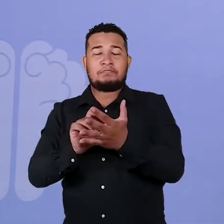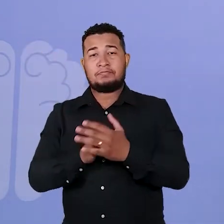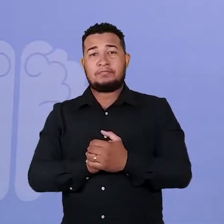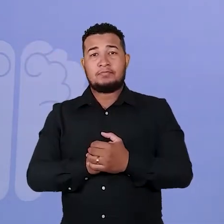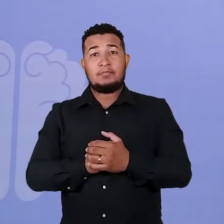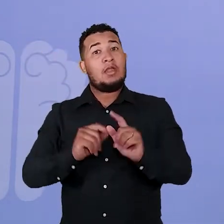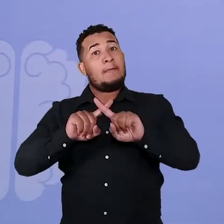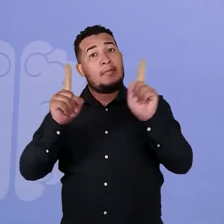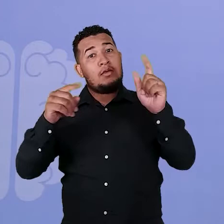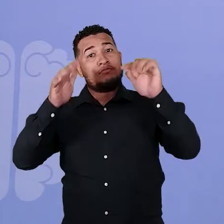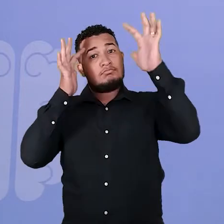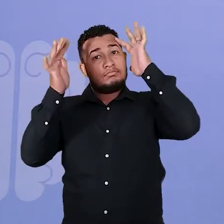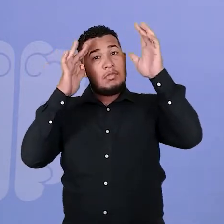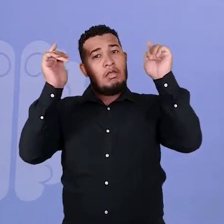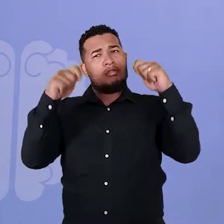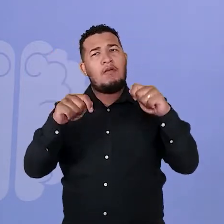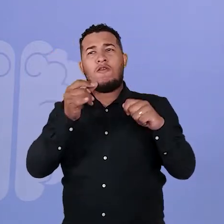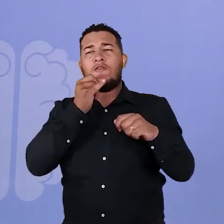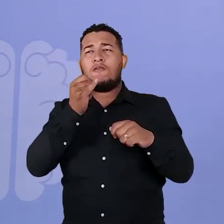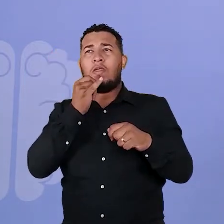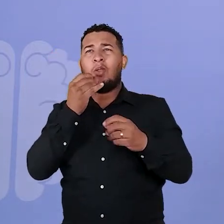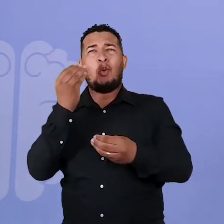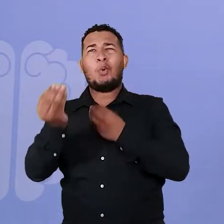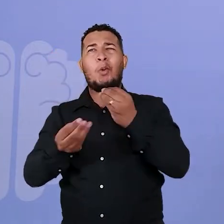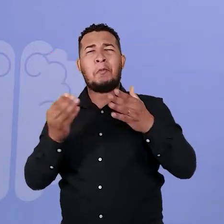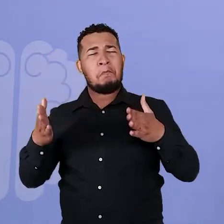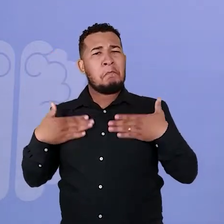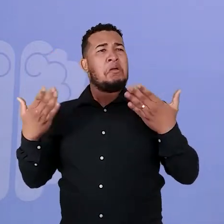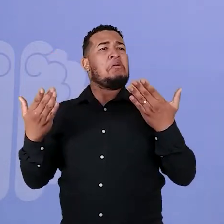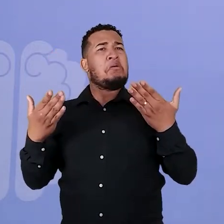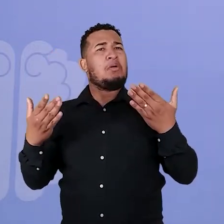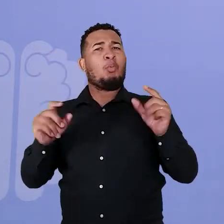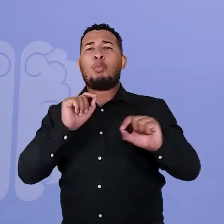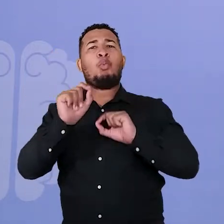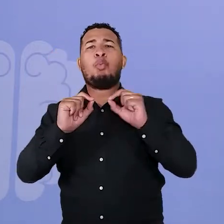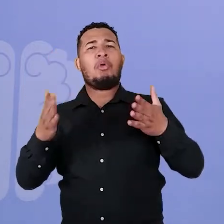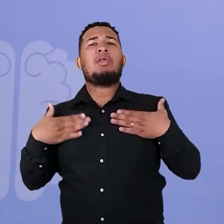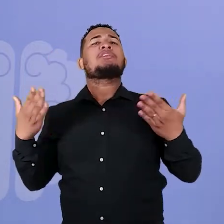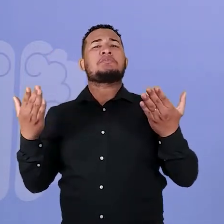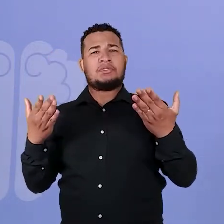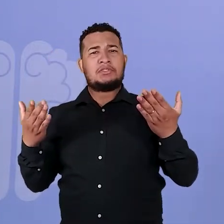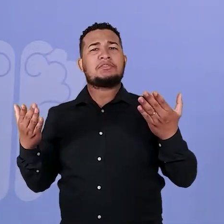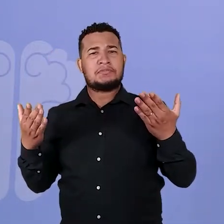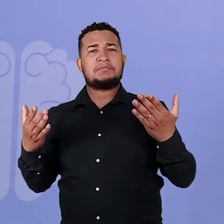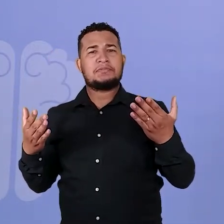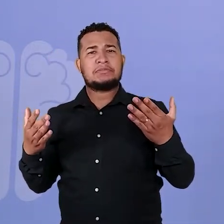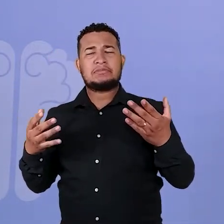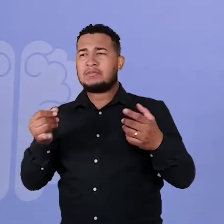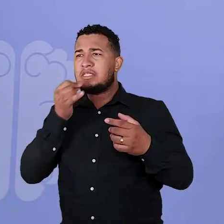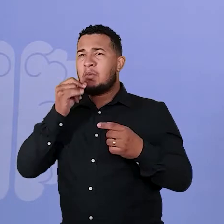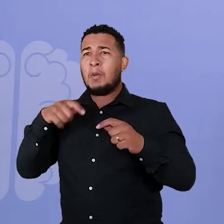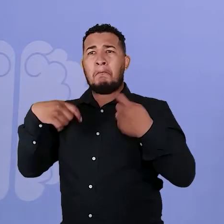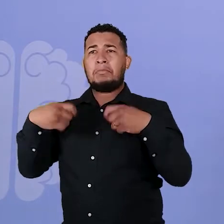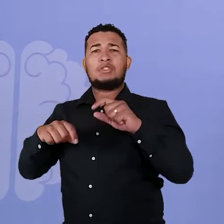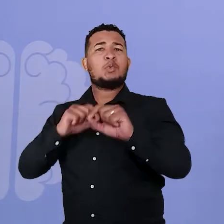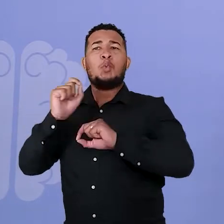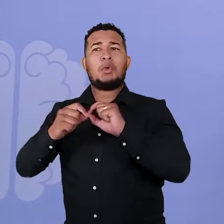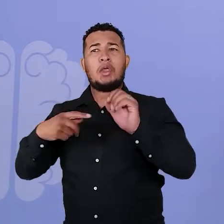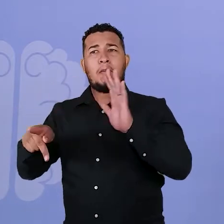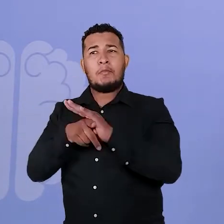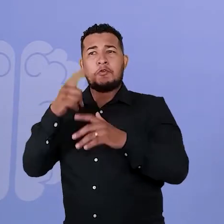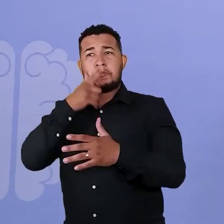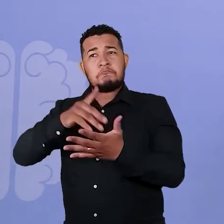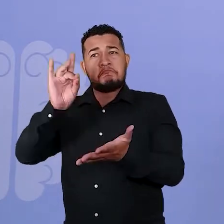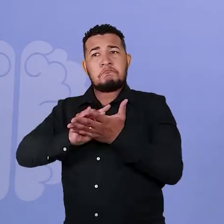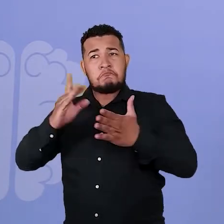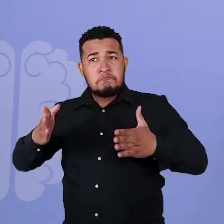são. Mas a gente pode pensar, como assim espanto? O que é espanto, professor? O que eu